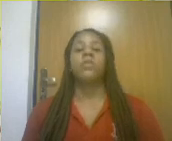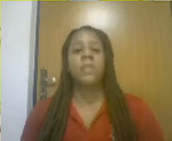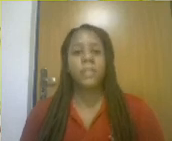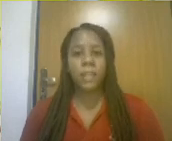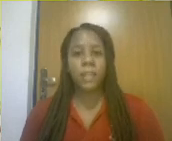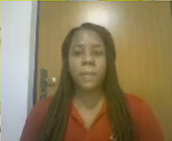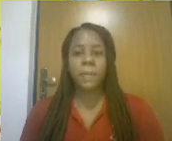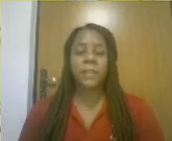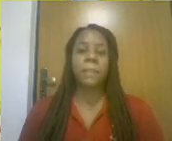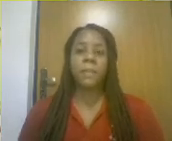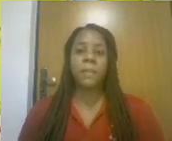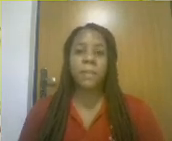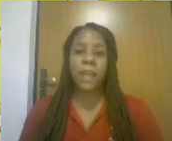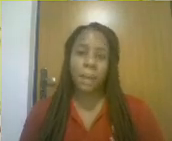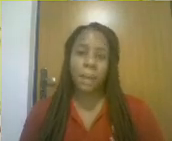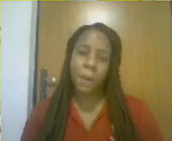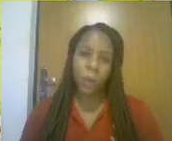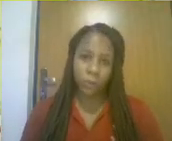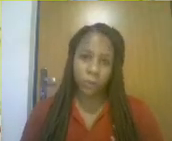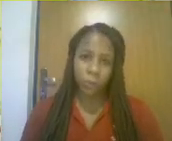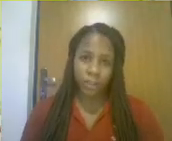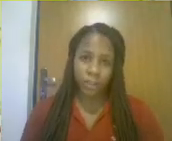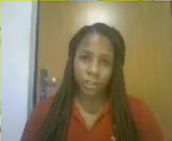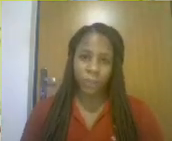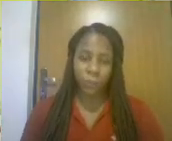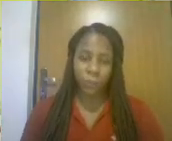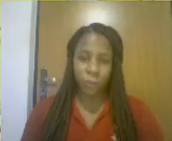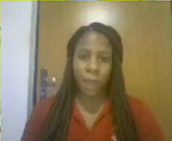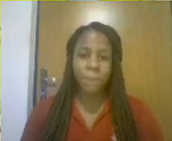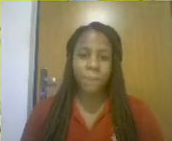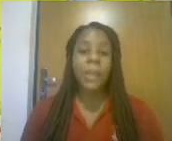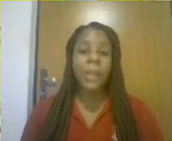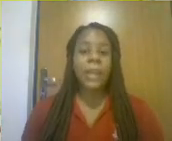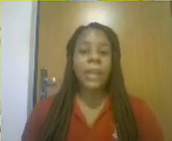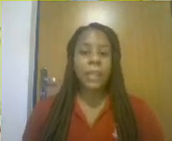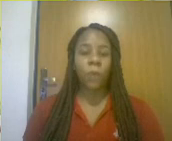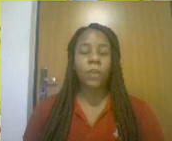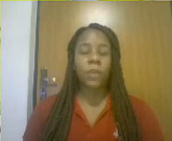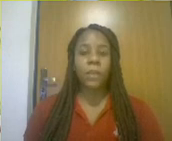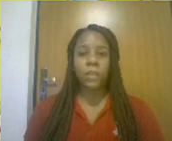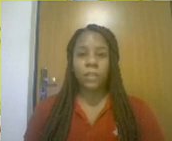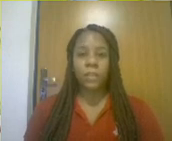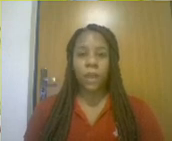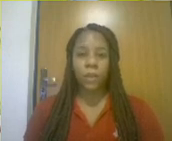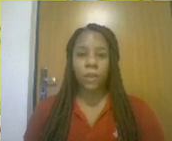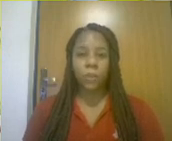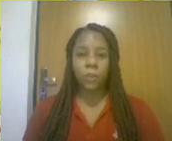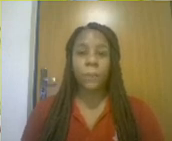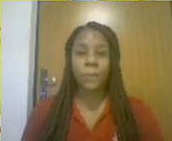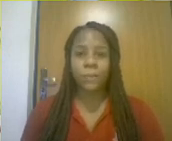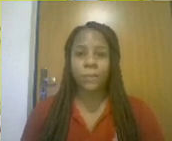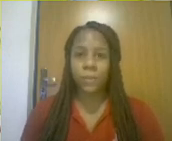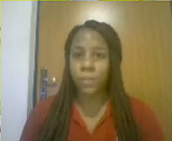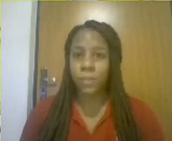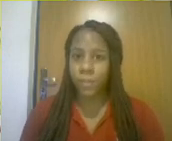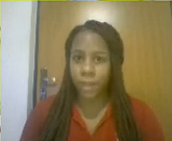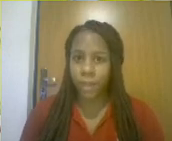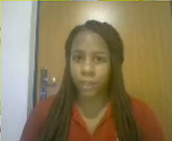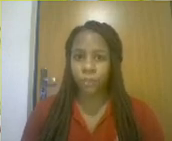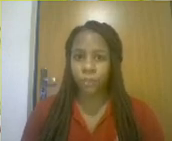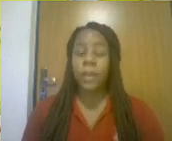Vamos torcer para essa pandemia acabar o quanto antes, tudo bem? Então, o tema da nossa aula hoje é a produção